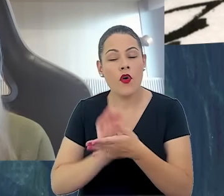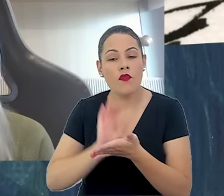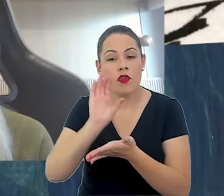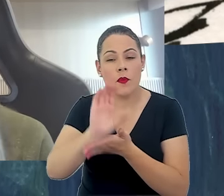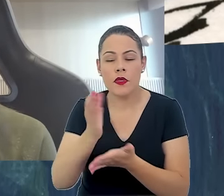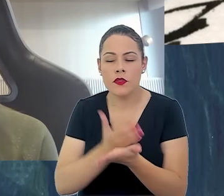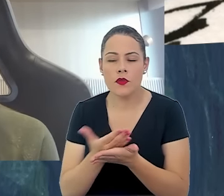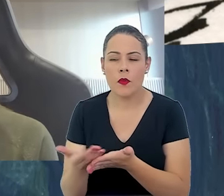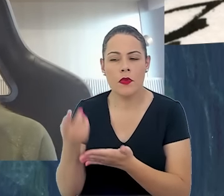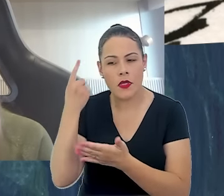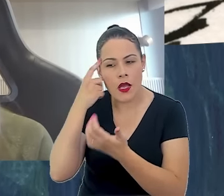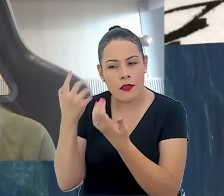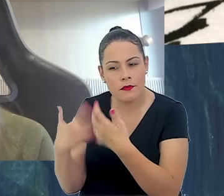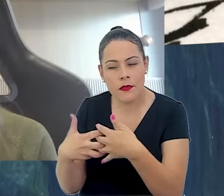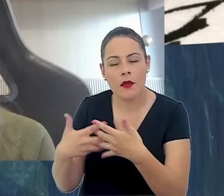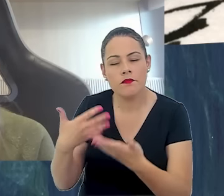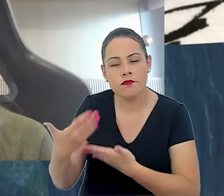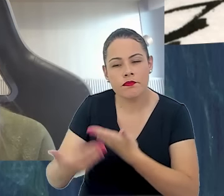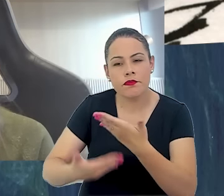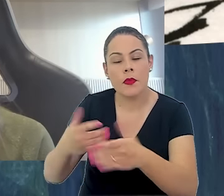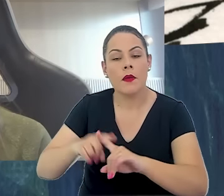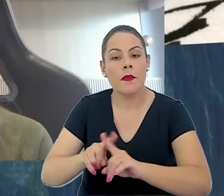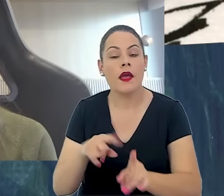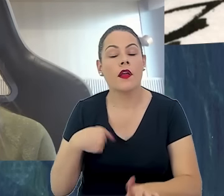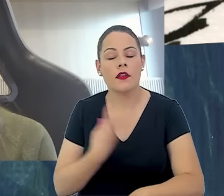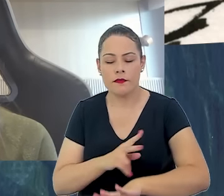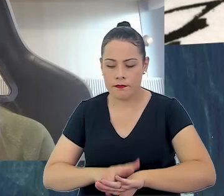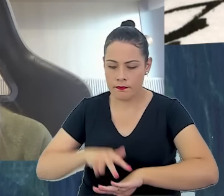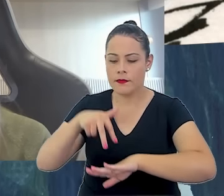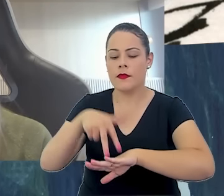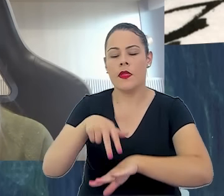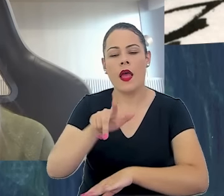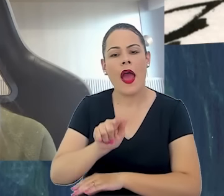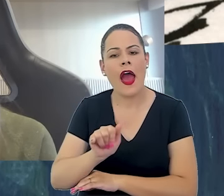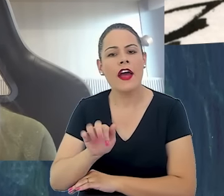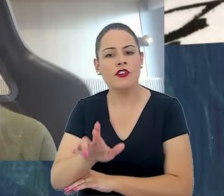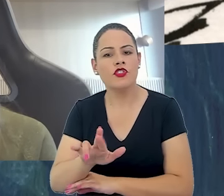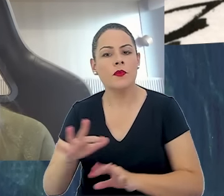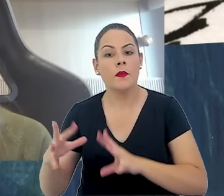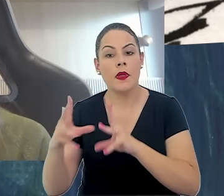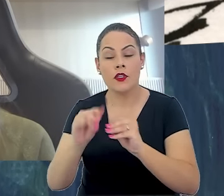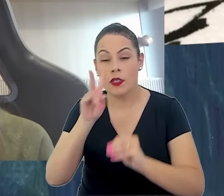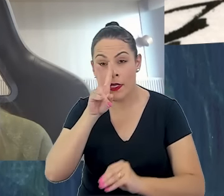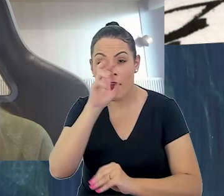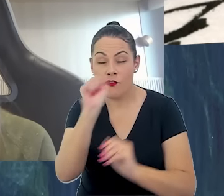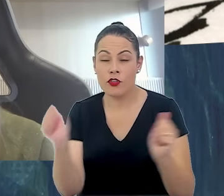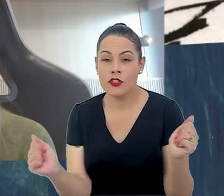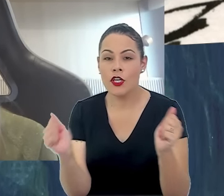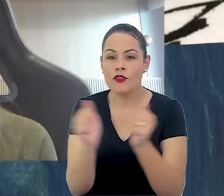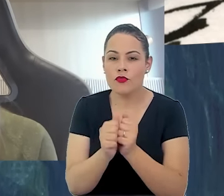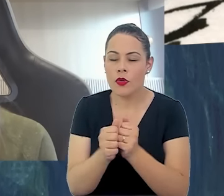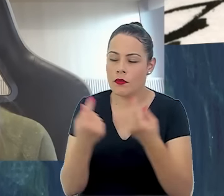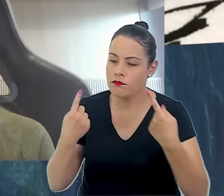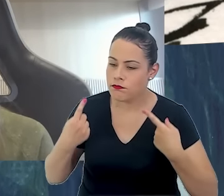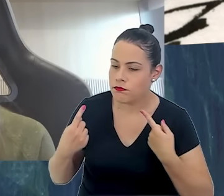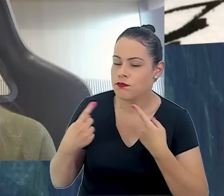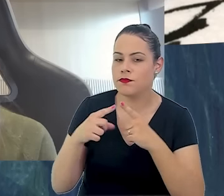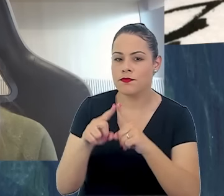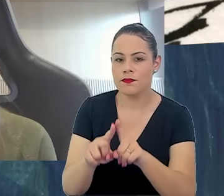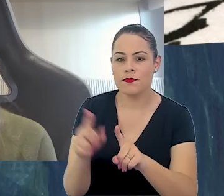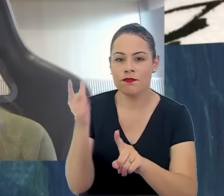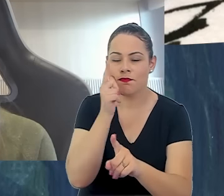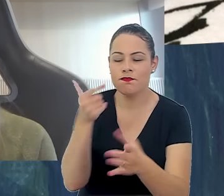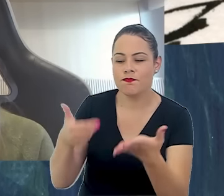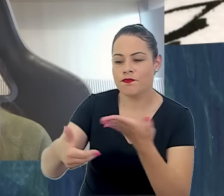sendo mobilizados. Agora o que a gente precisa é agir para fazer com que essas forças todas entrem